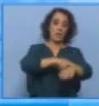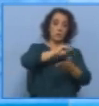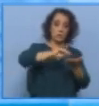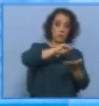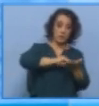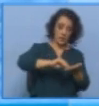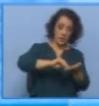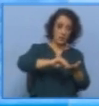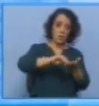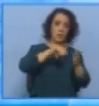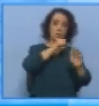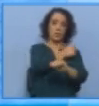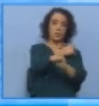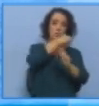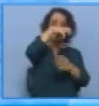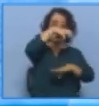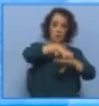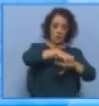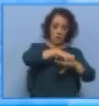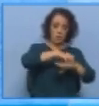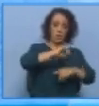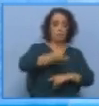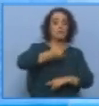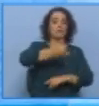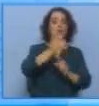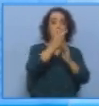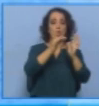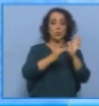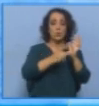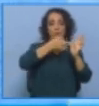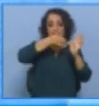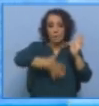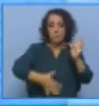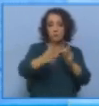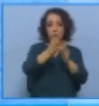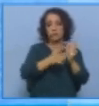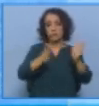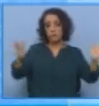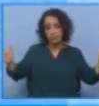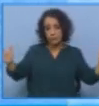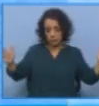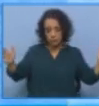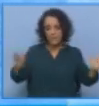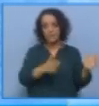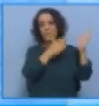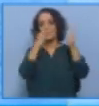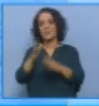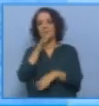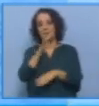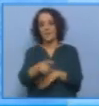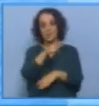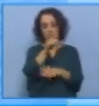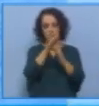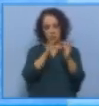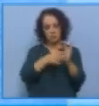a entrega de Jesus. E, no fundo, aquilo que vai dizer é isso, ou seja, que Jesus entrega-se de uma só vez para nos